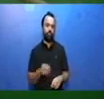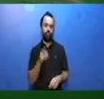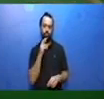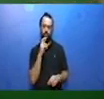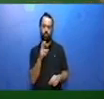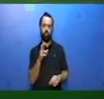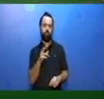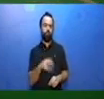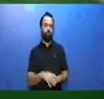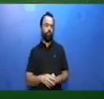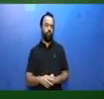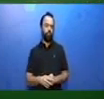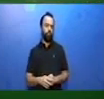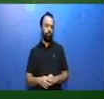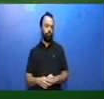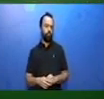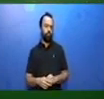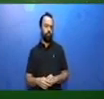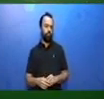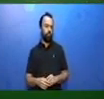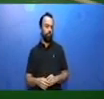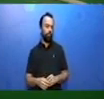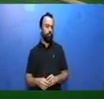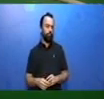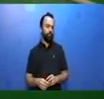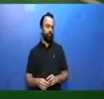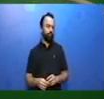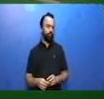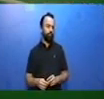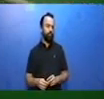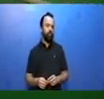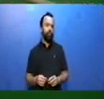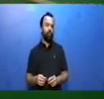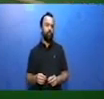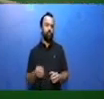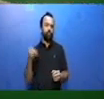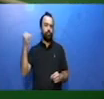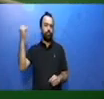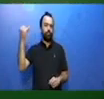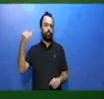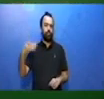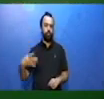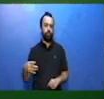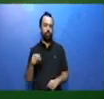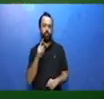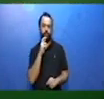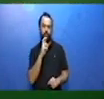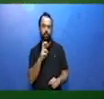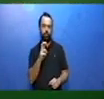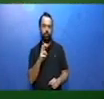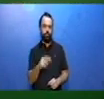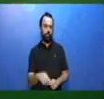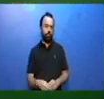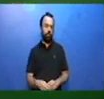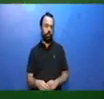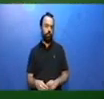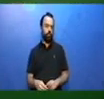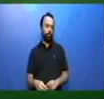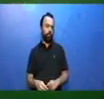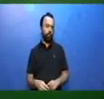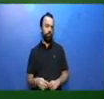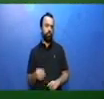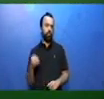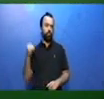resposta? Vamos ver aqui? Justifique a resposta. Como que é justificar? Você